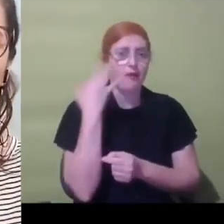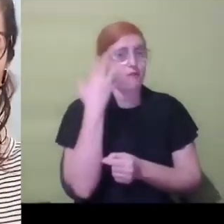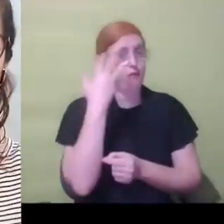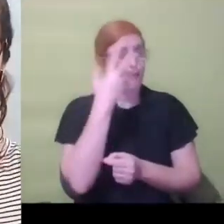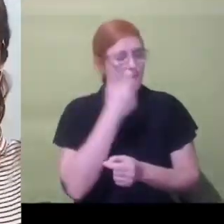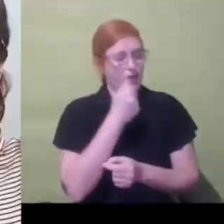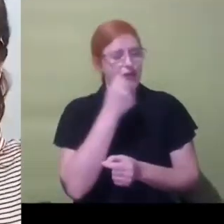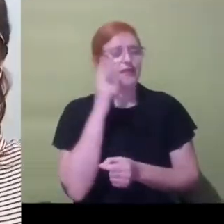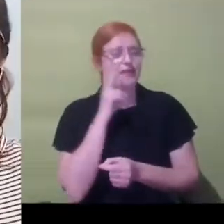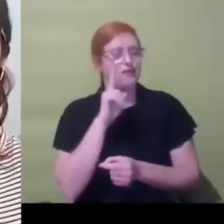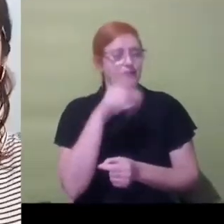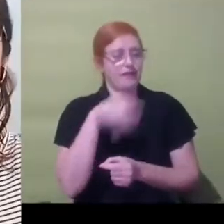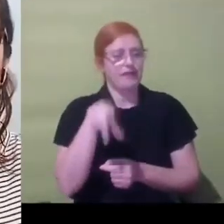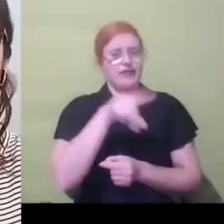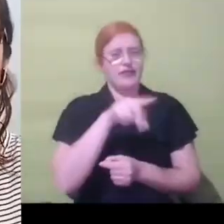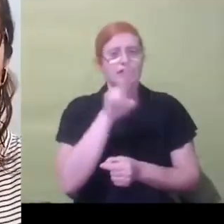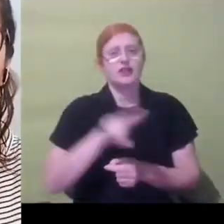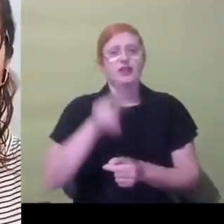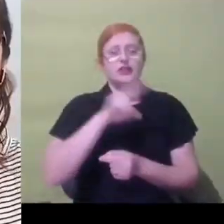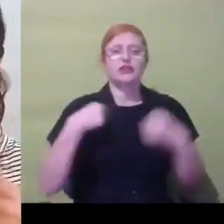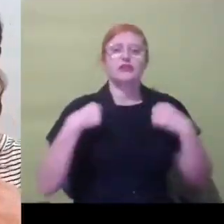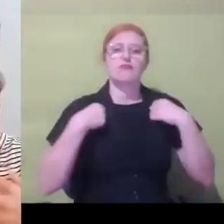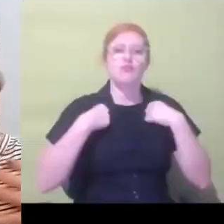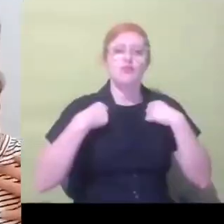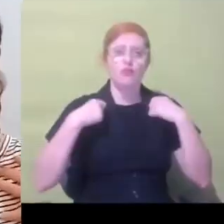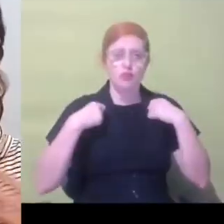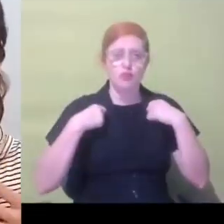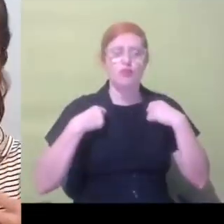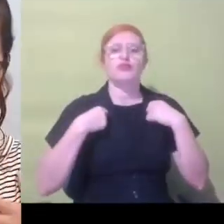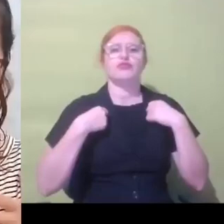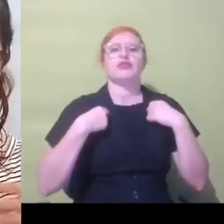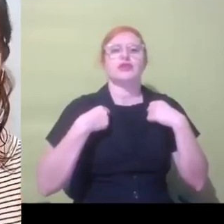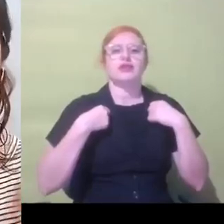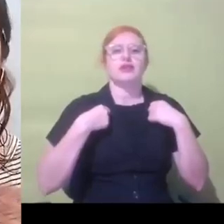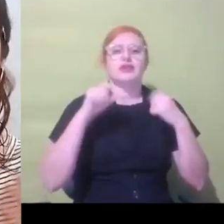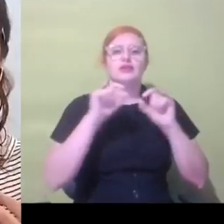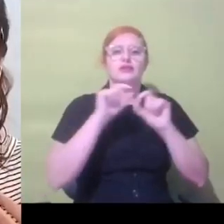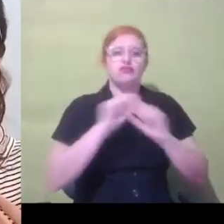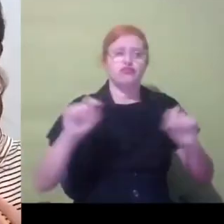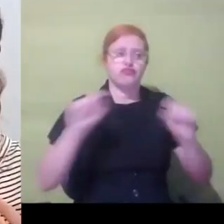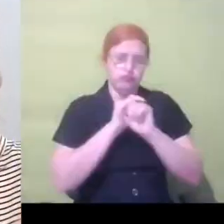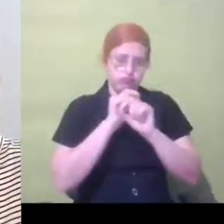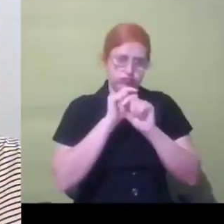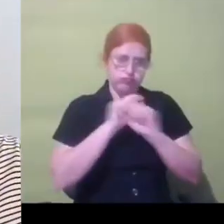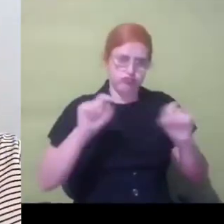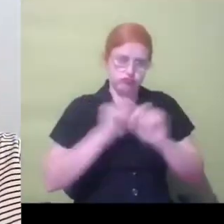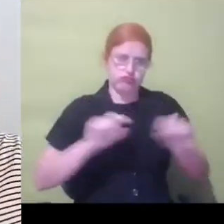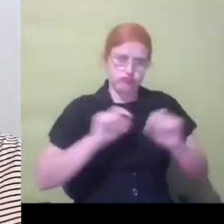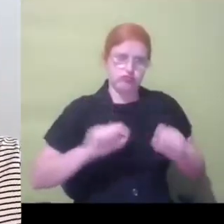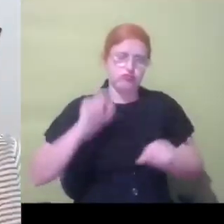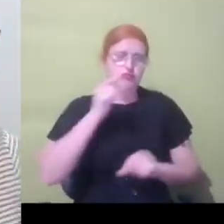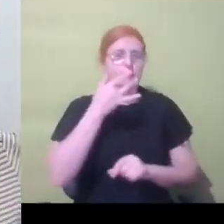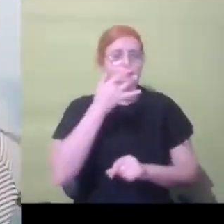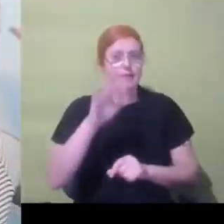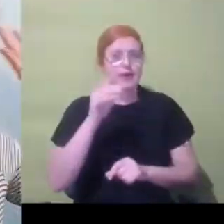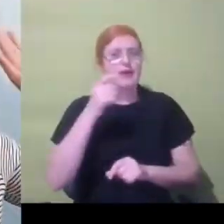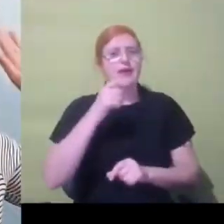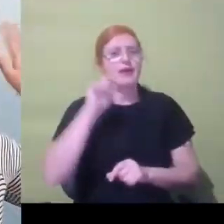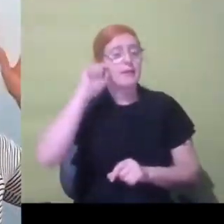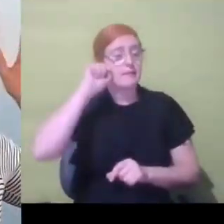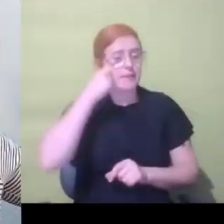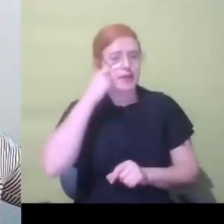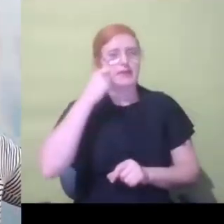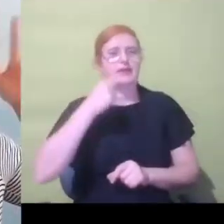bonita para ver vocês, e estou usando uma blusa listrada, branca com listras pretas. E estou com